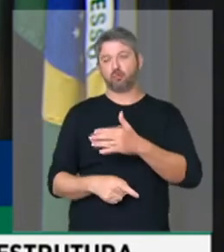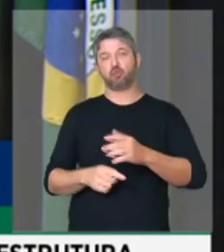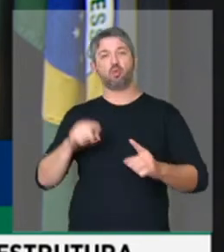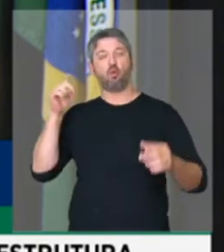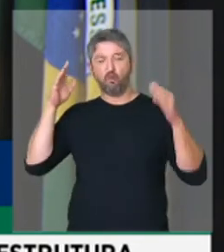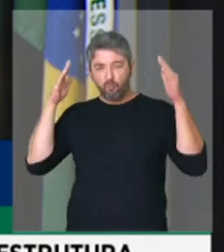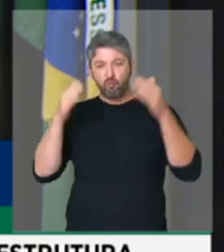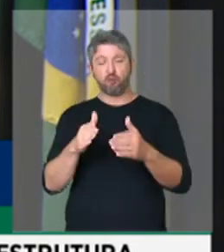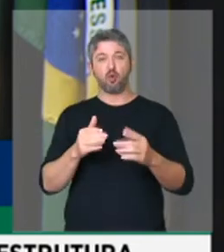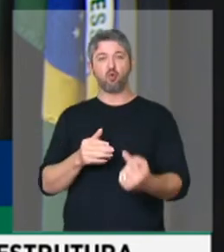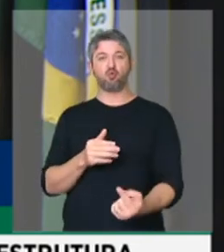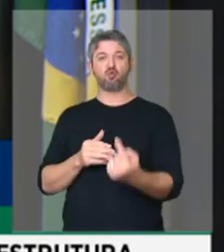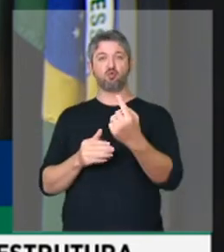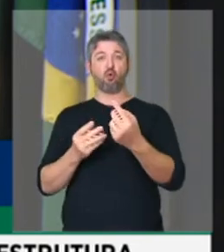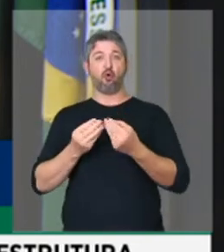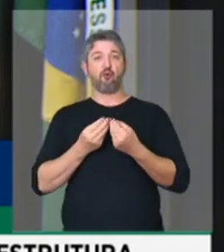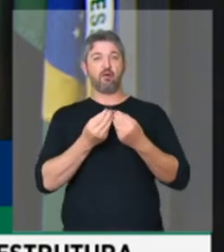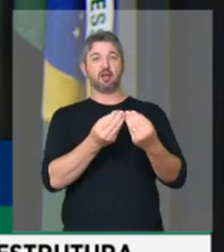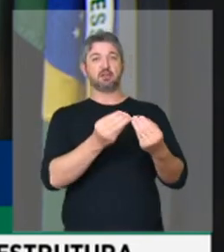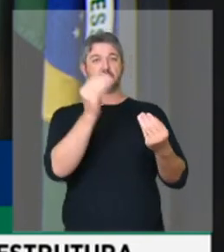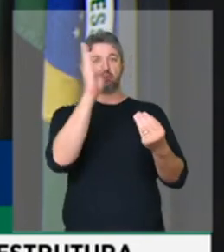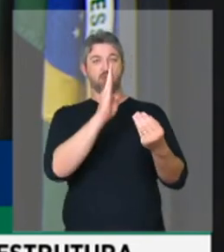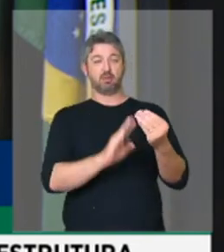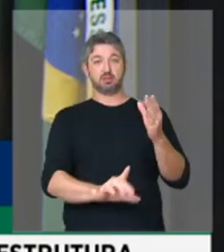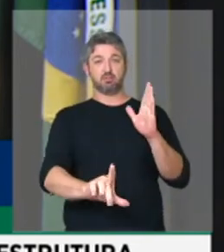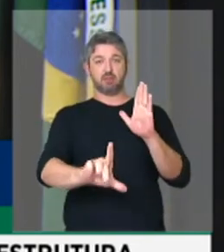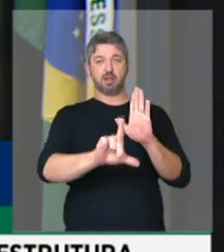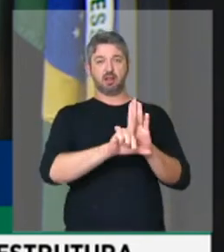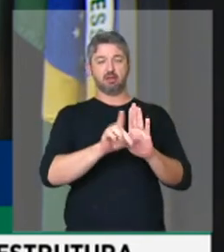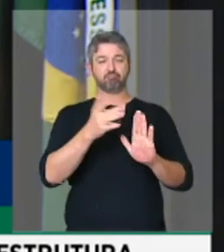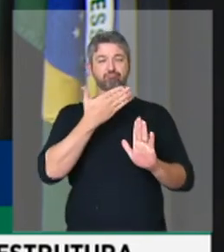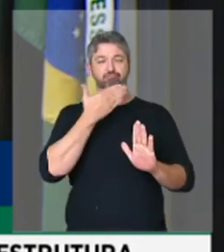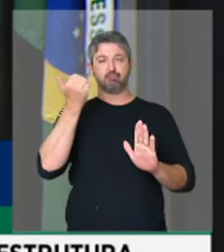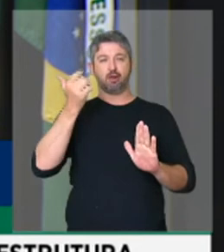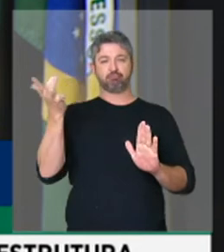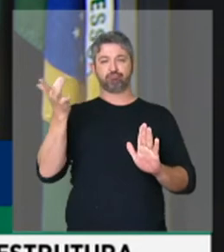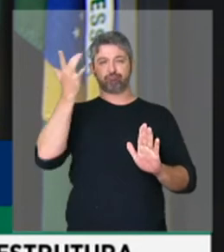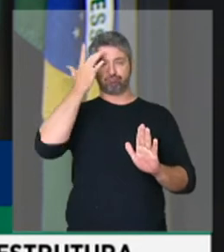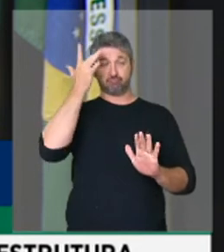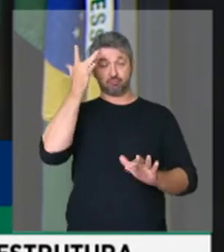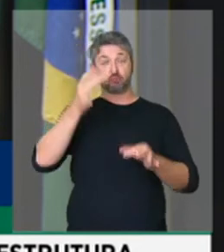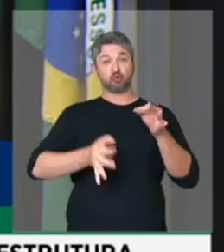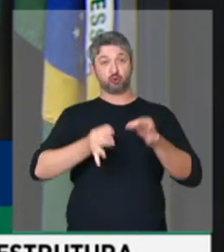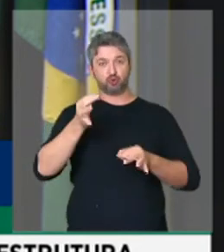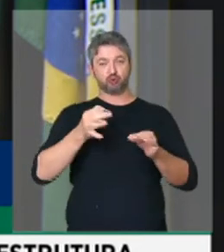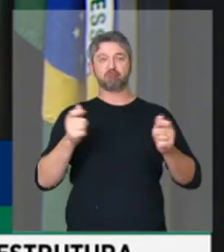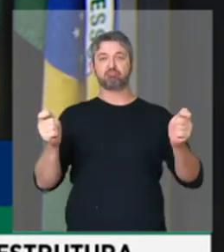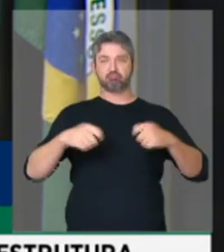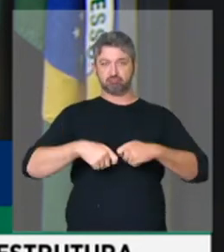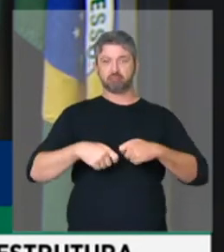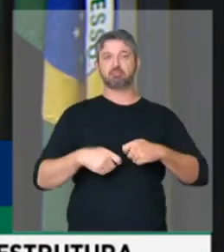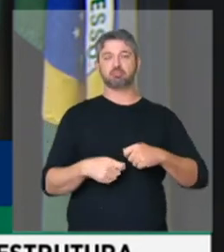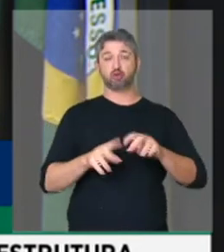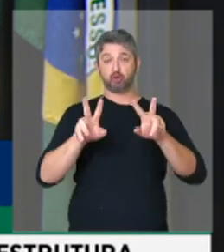foco, ofertar ao Brasil uma legislação moderna, justa e eficiente sobre o